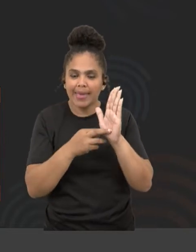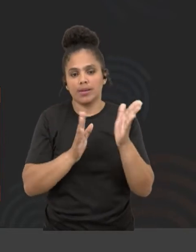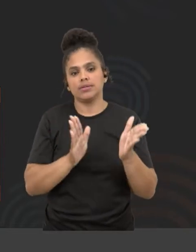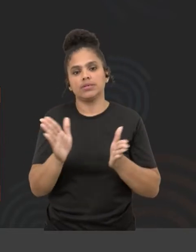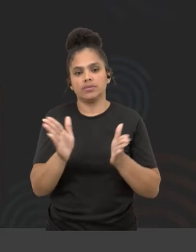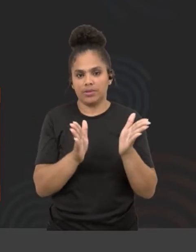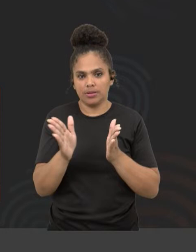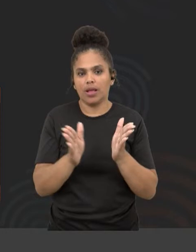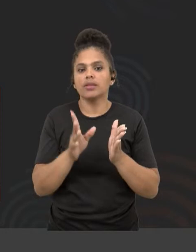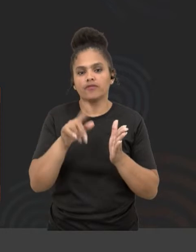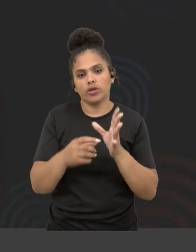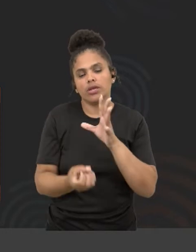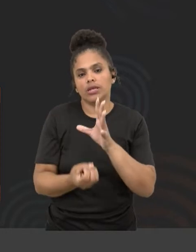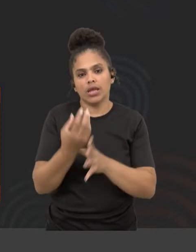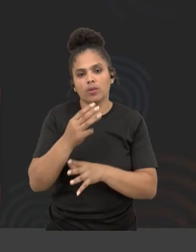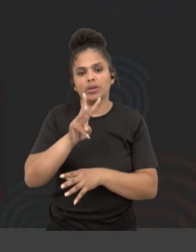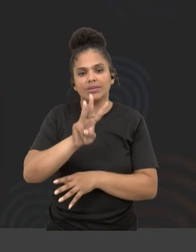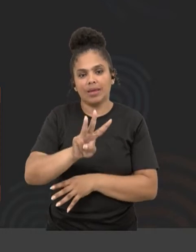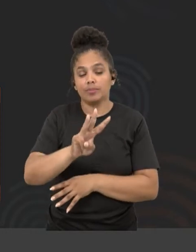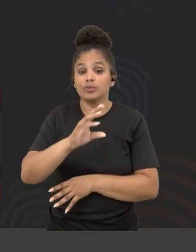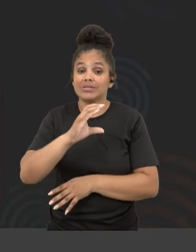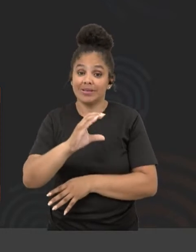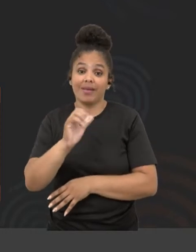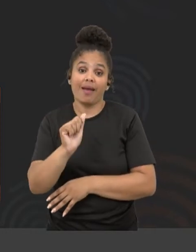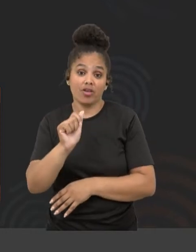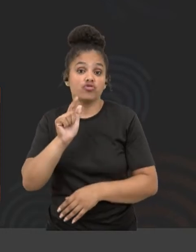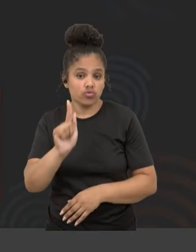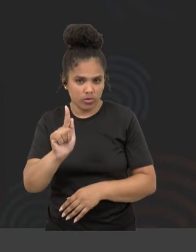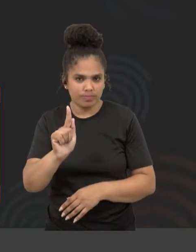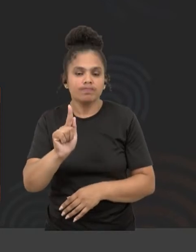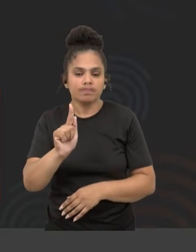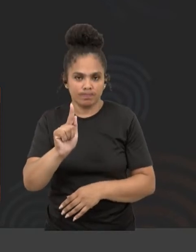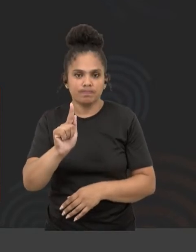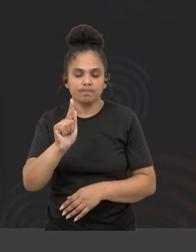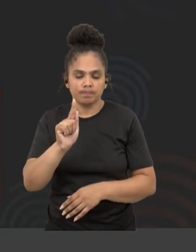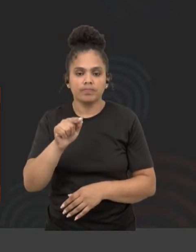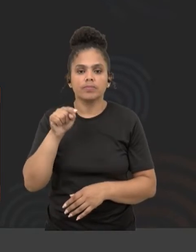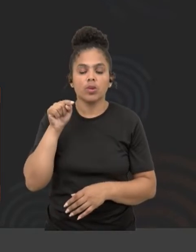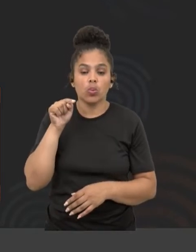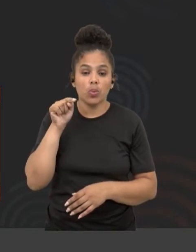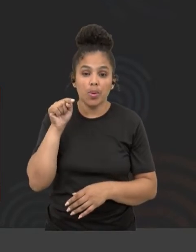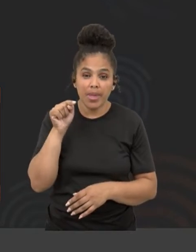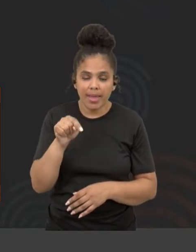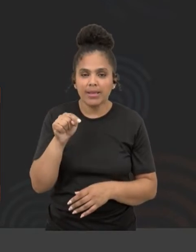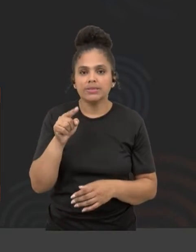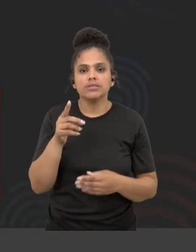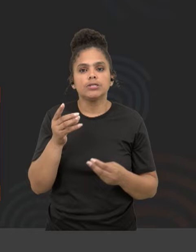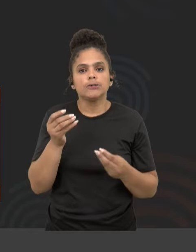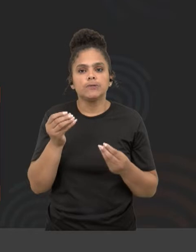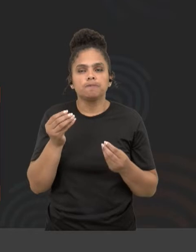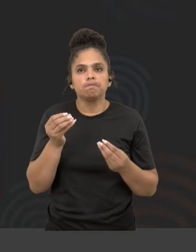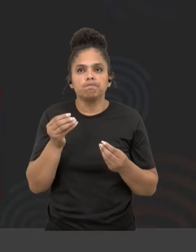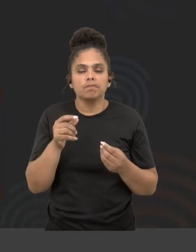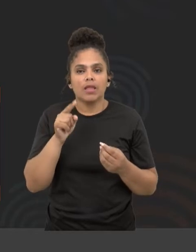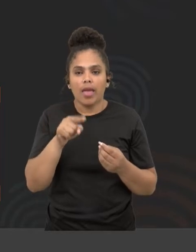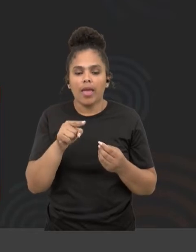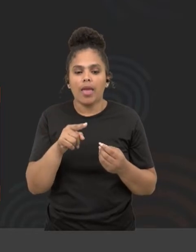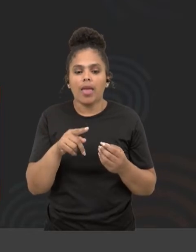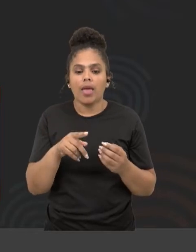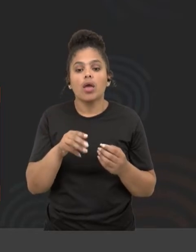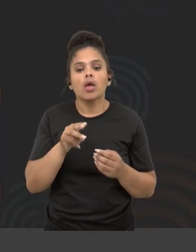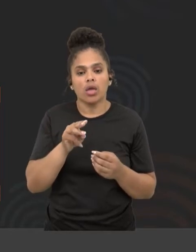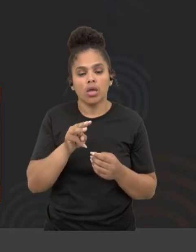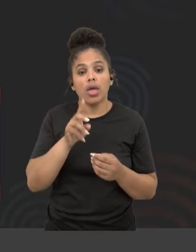que foi criada pela WCAG. Então, esse é um nome que eu